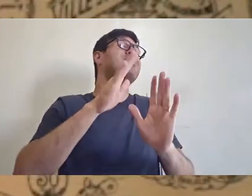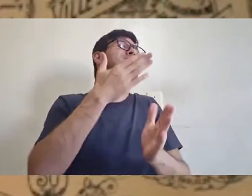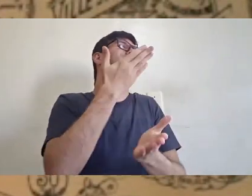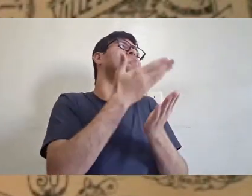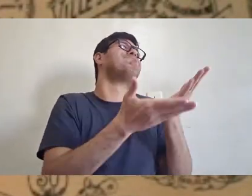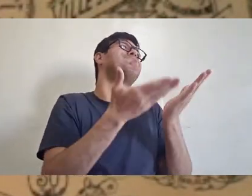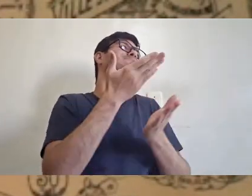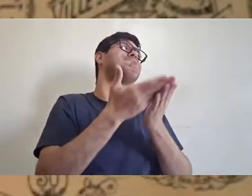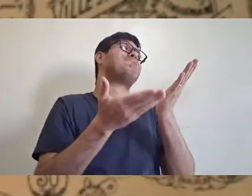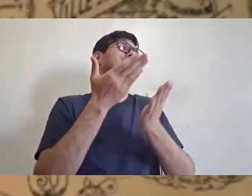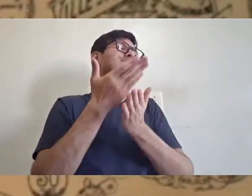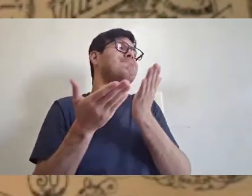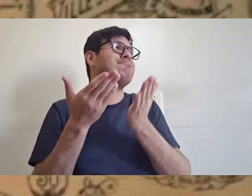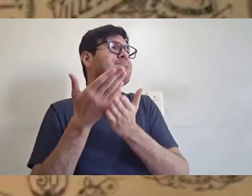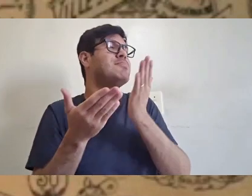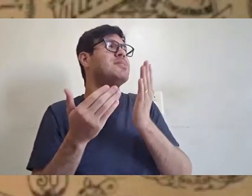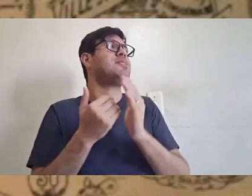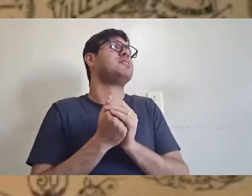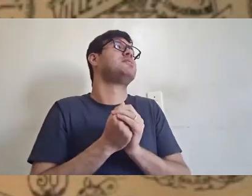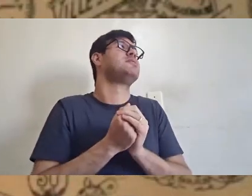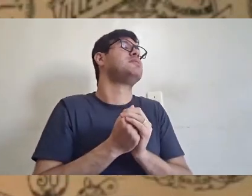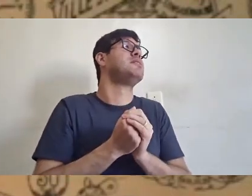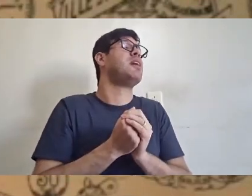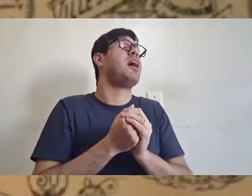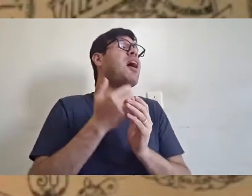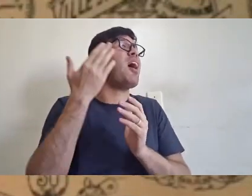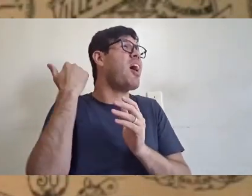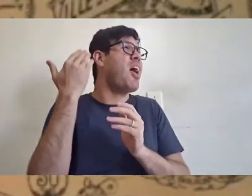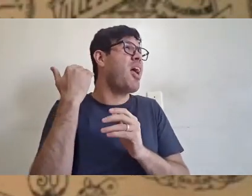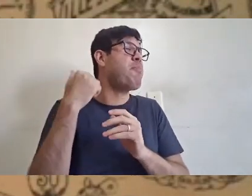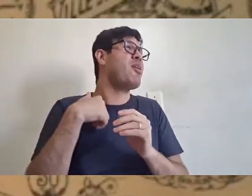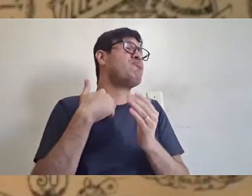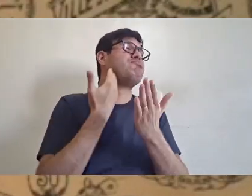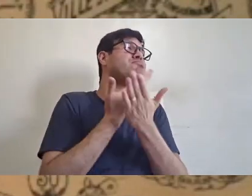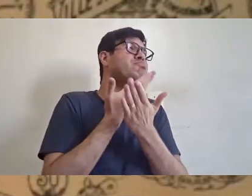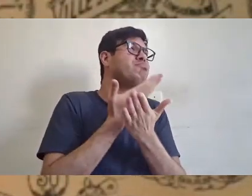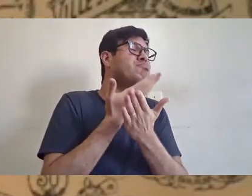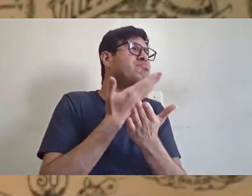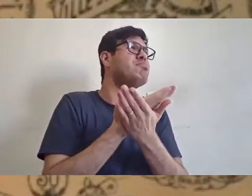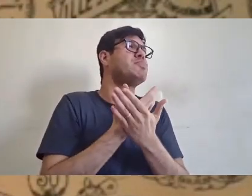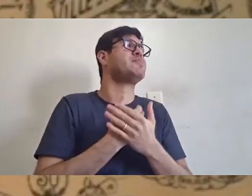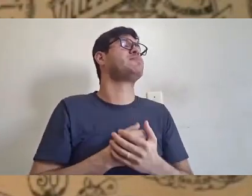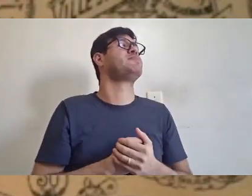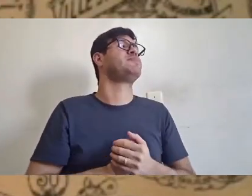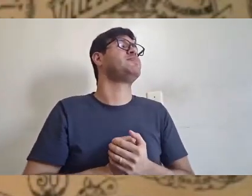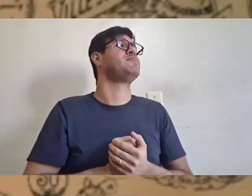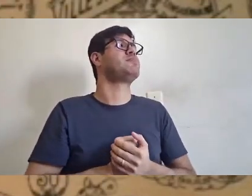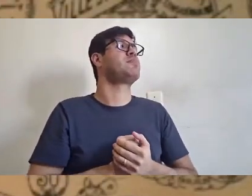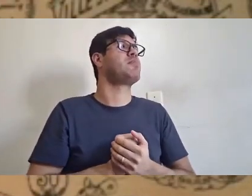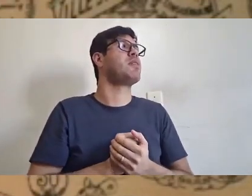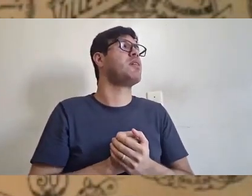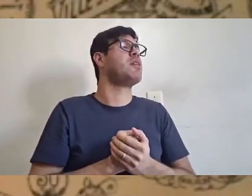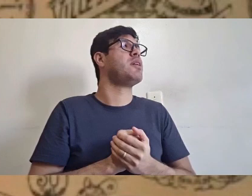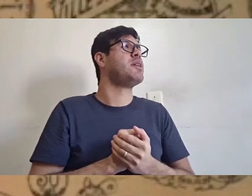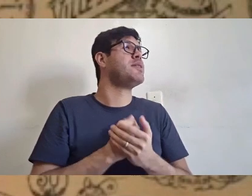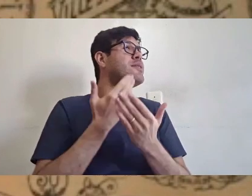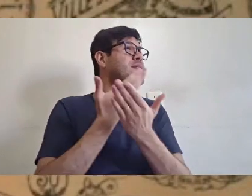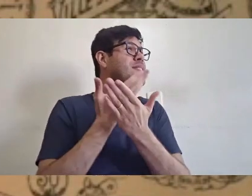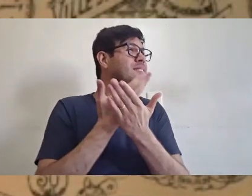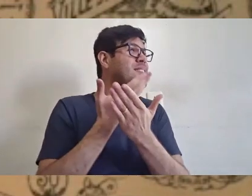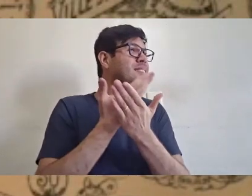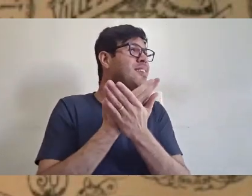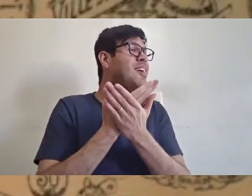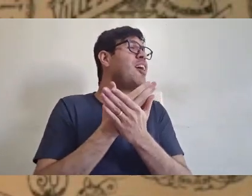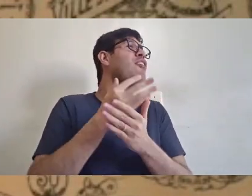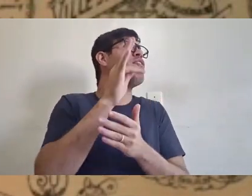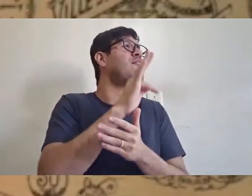né? Licença-prêmio. E também, na época, eu estava estudando, estava acho que no último ano de Direito, Em